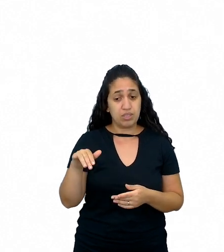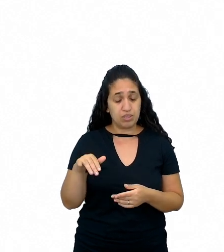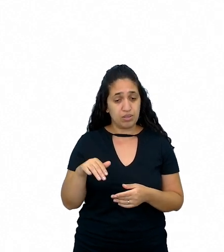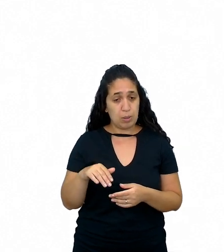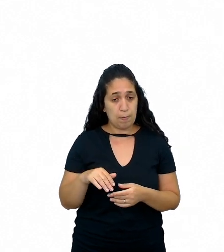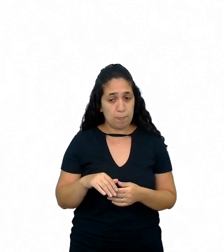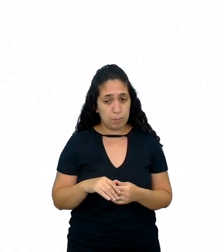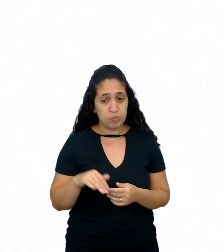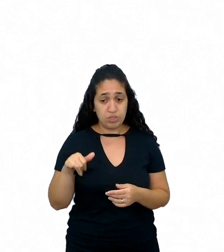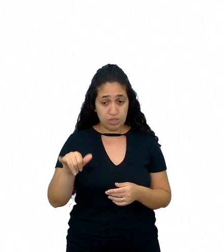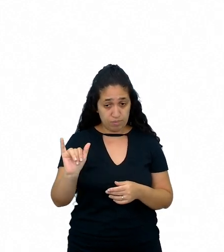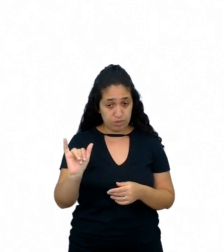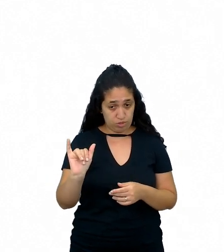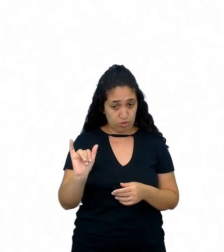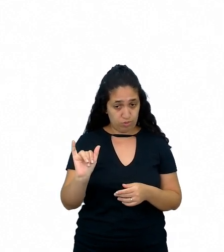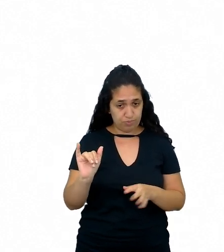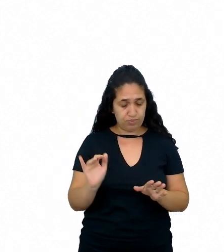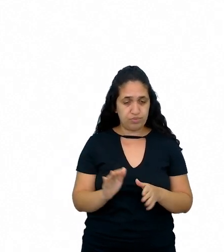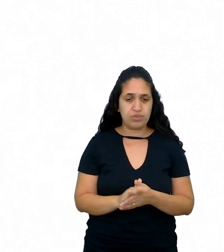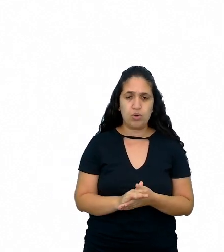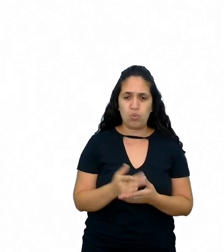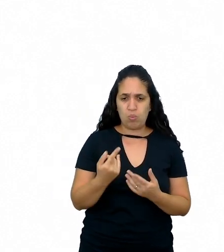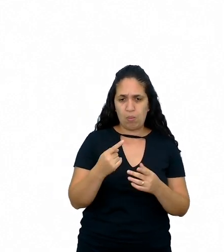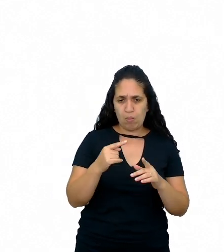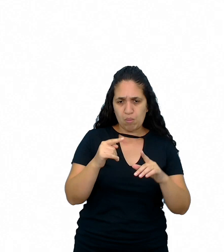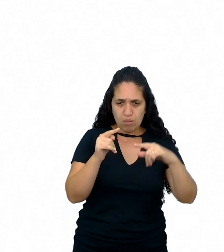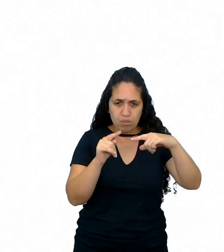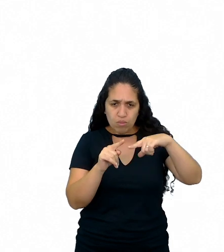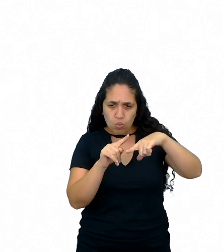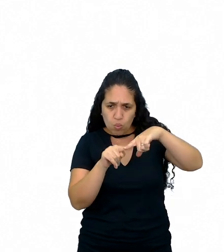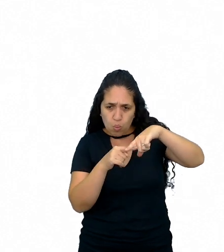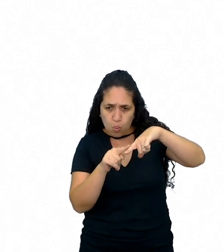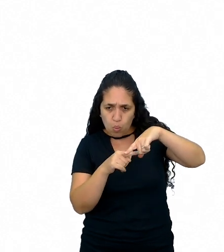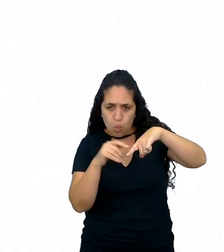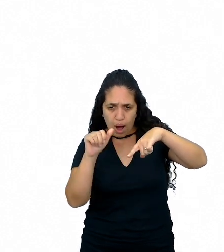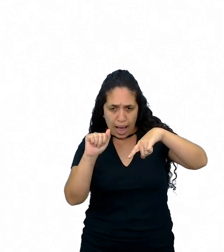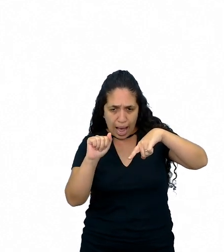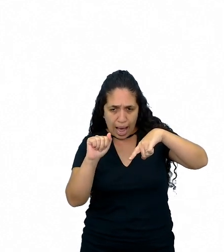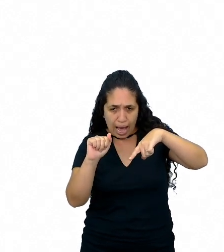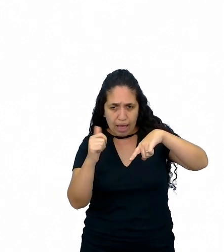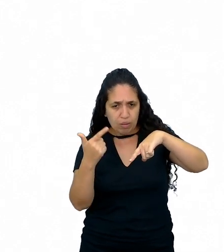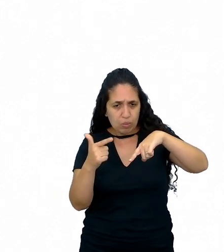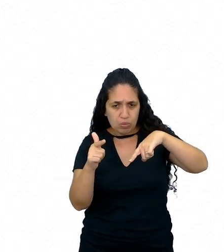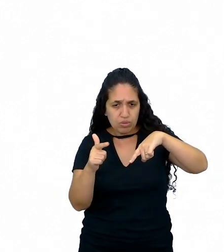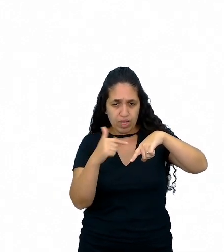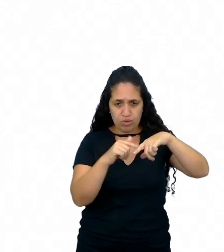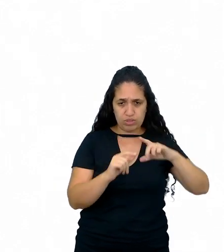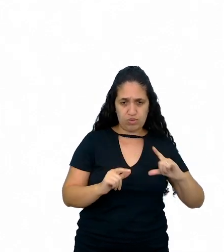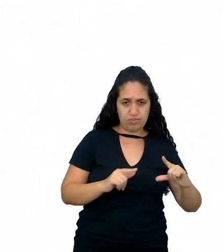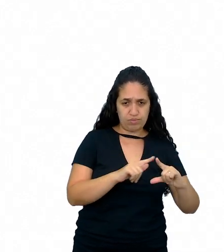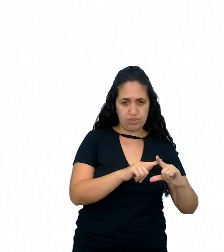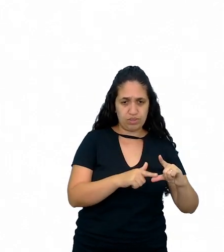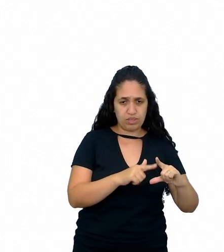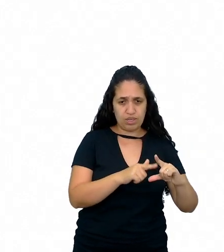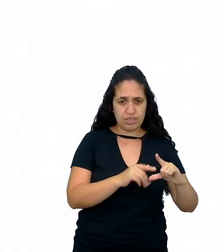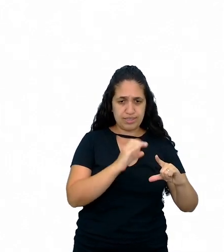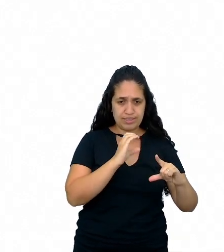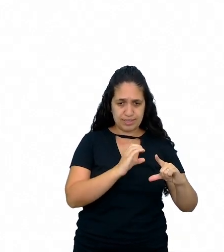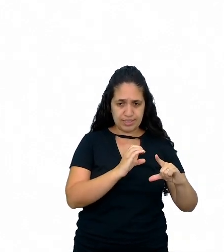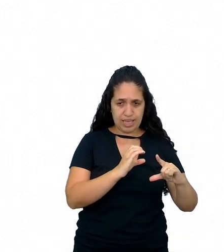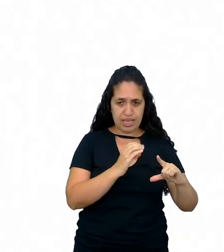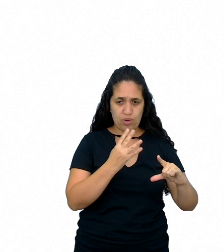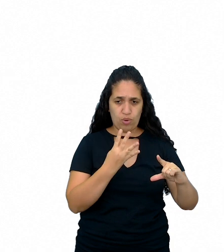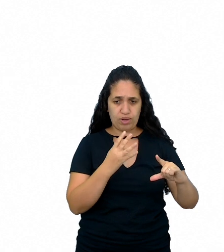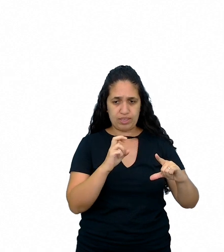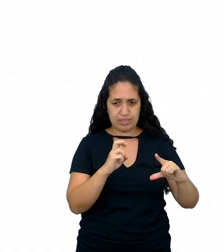não tenho o ângulo em A, mas eu posso calcular, né? Se eu tenho que é 45 em C, 15 em B, então em